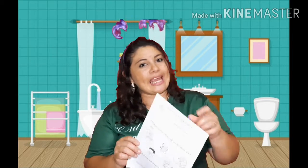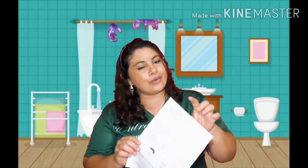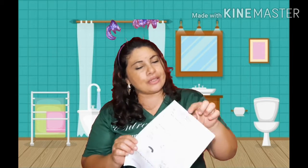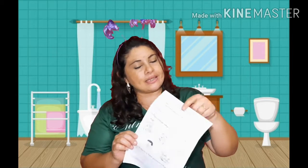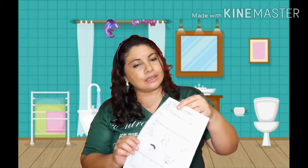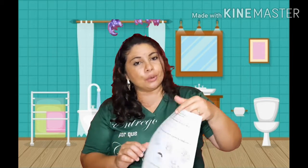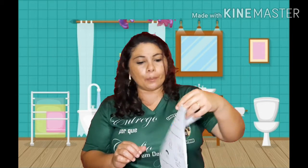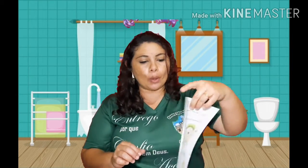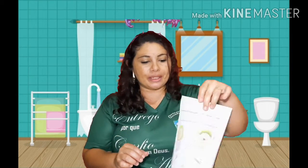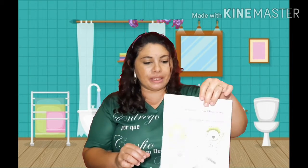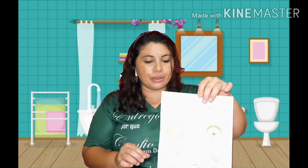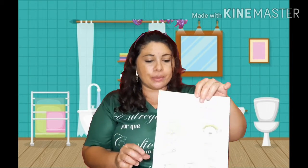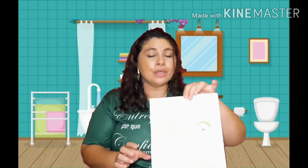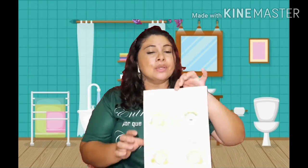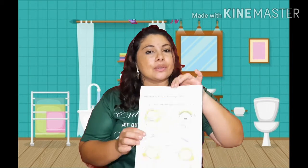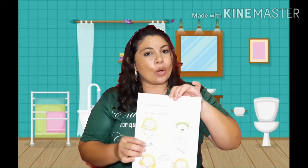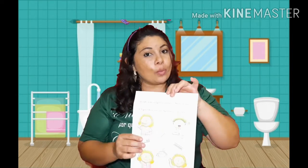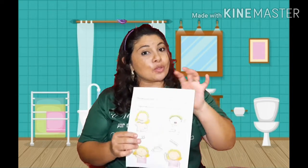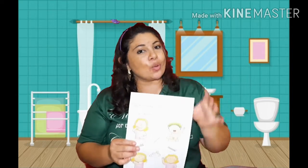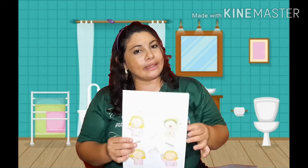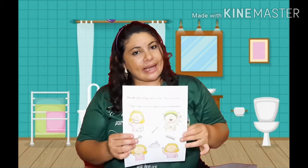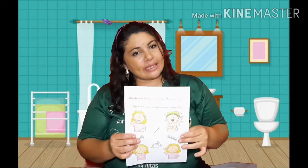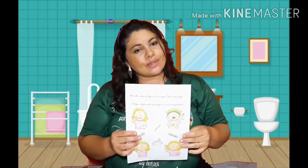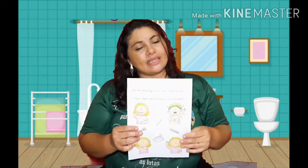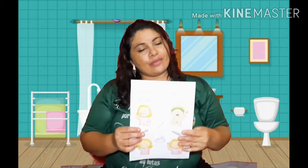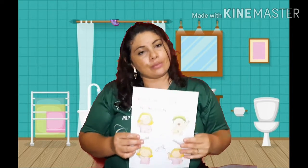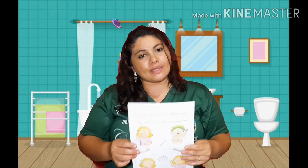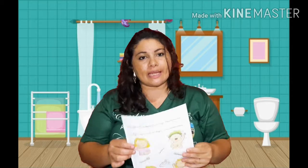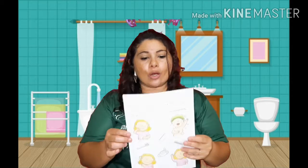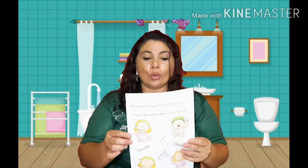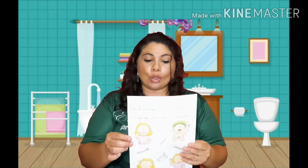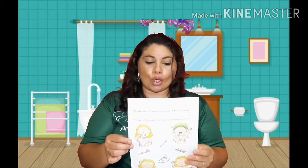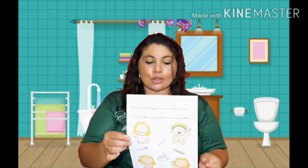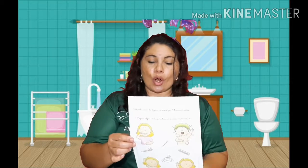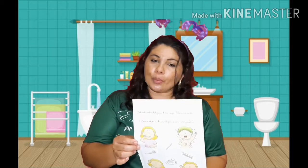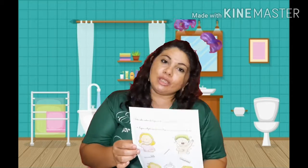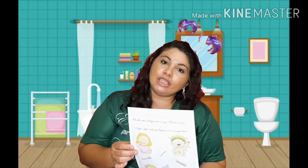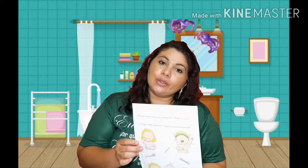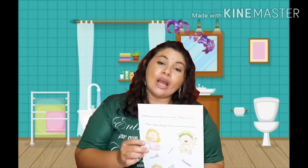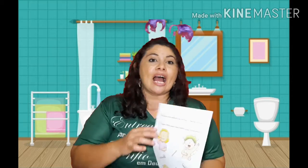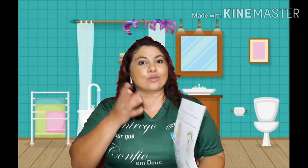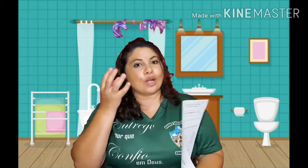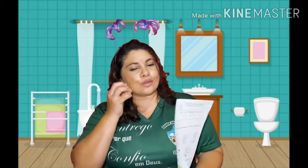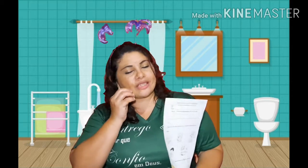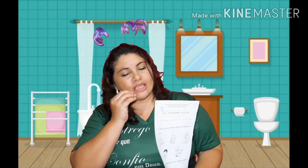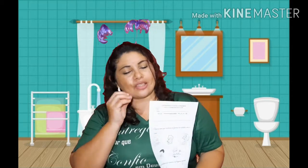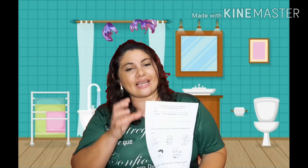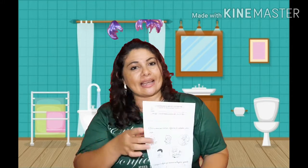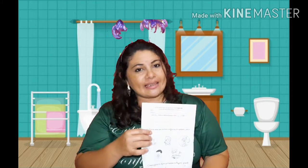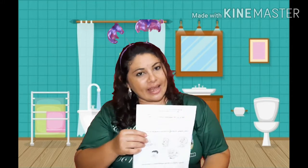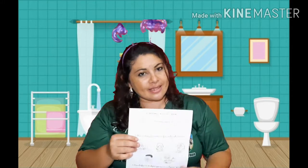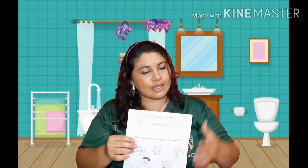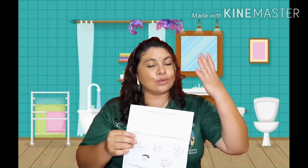natureza, revisando um pouquinho sobre os cuidados que devemos ter com o nosso corpinho. Os nossos